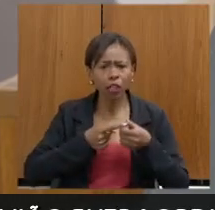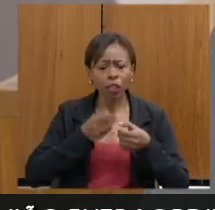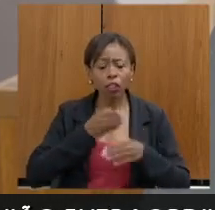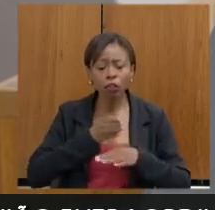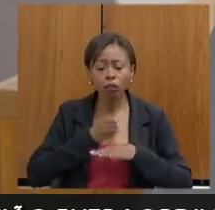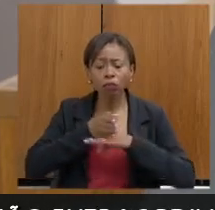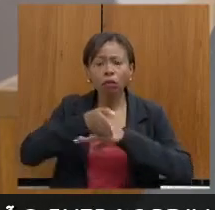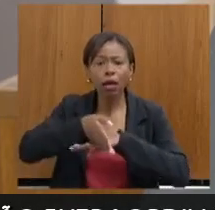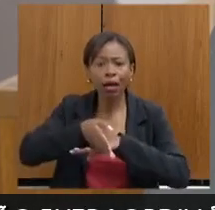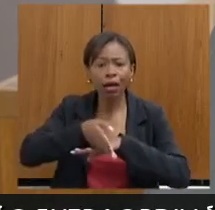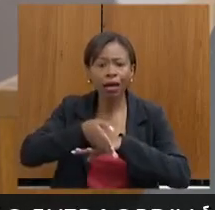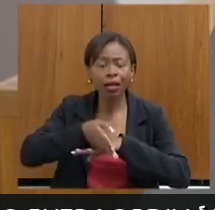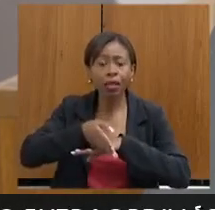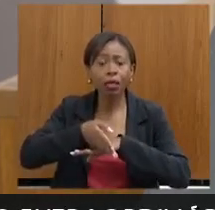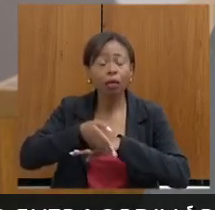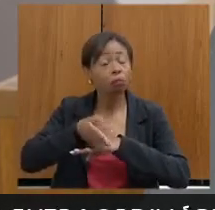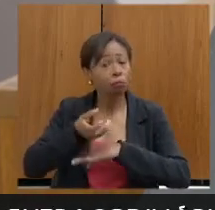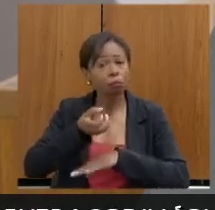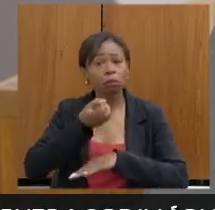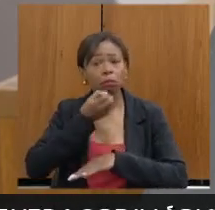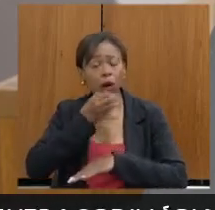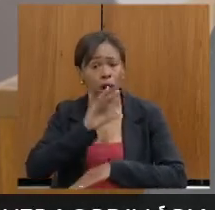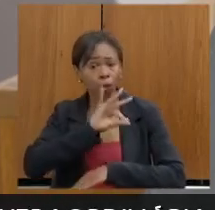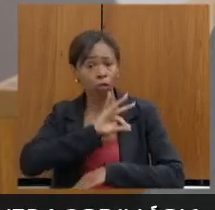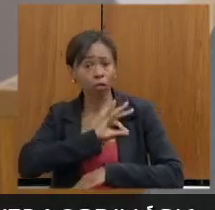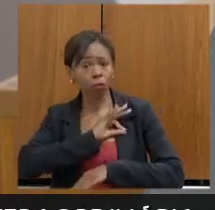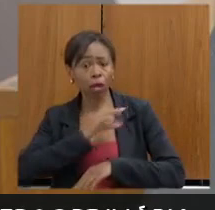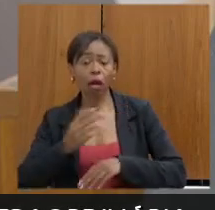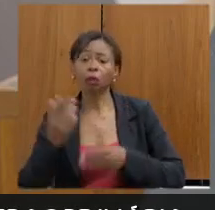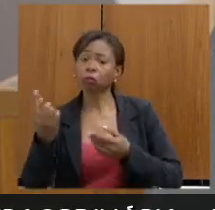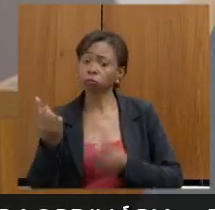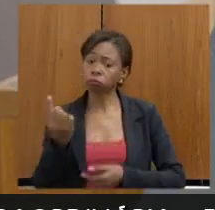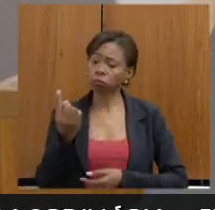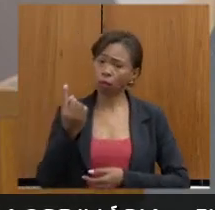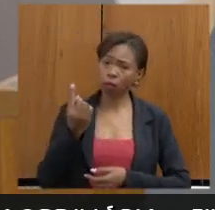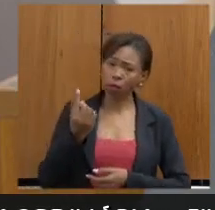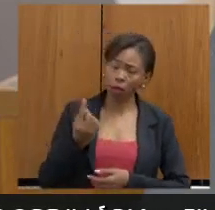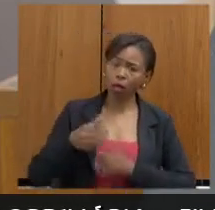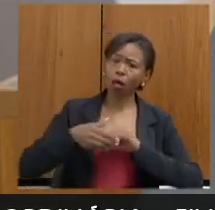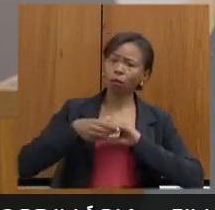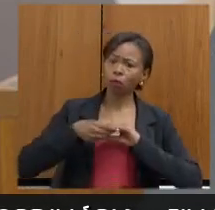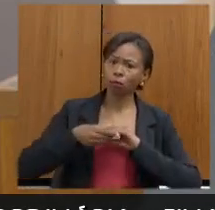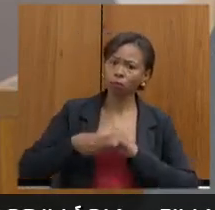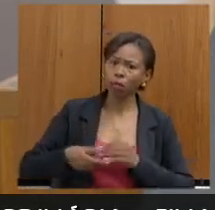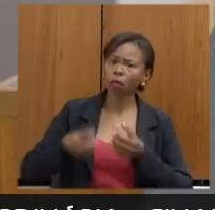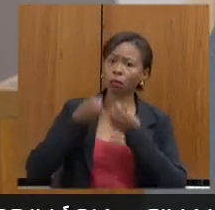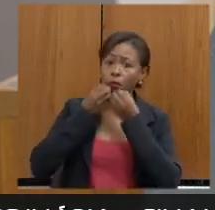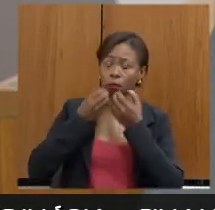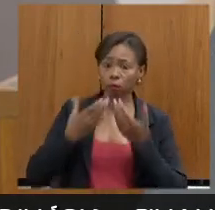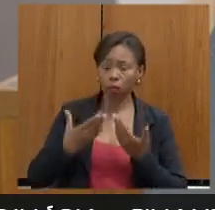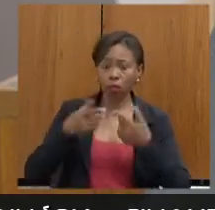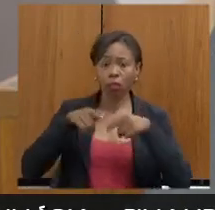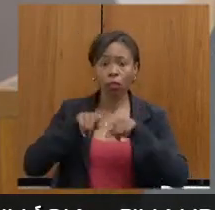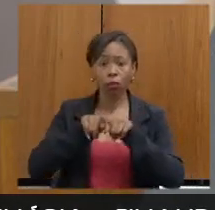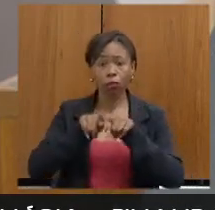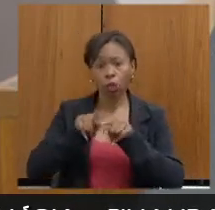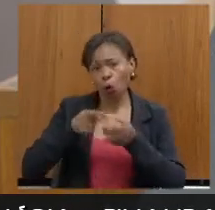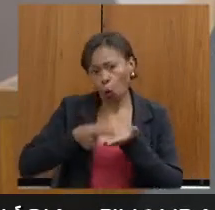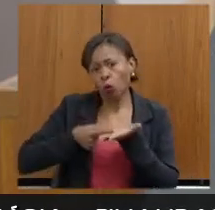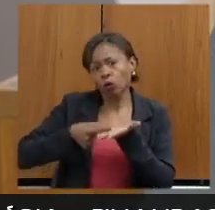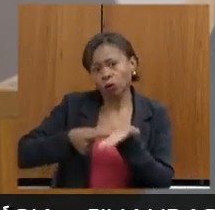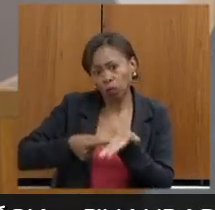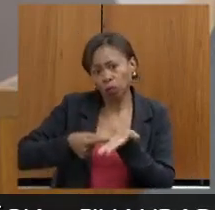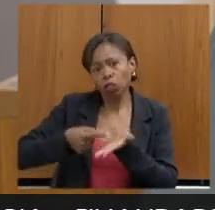Militar normalmente né a convite são comunicadas pelo próprio prefeito ou pelas lideranças políticas